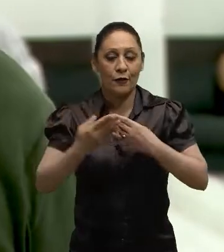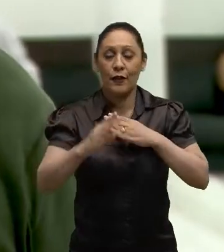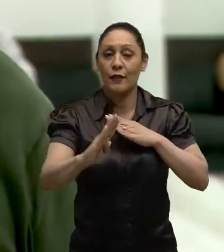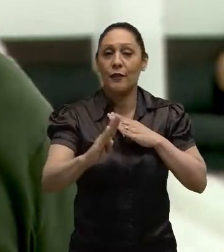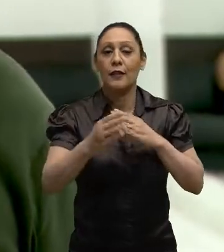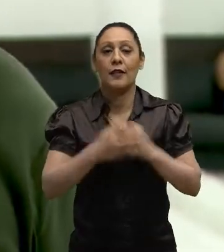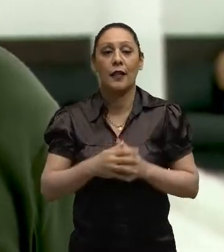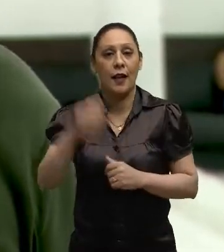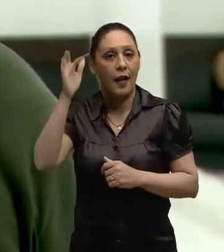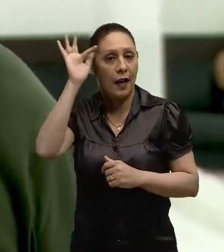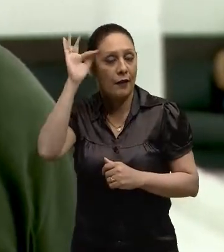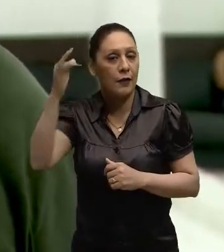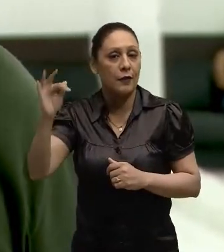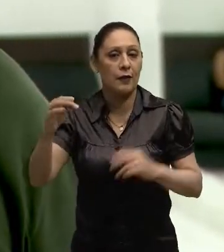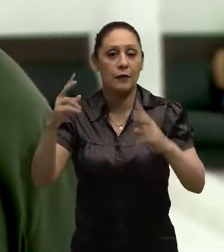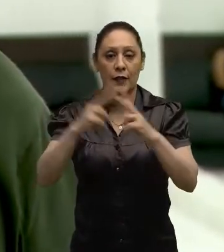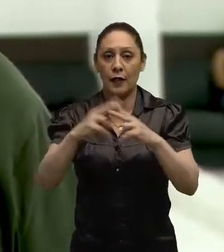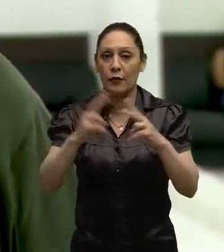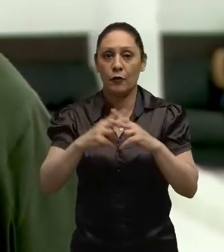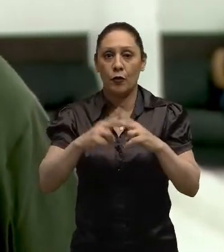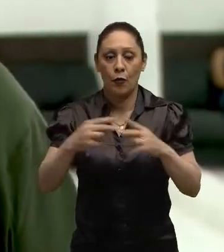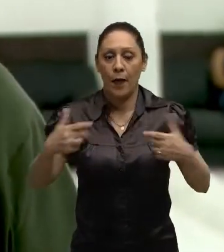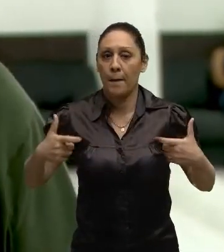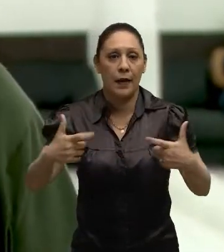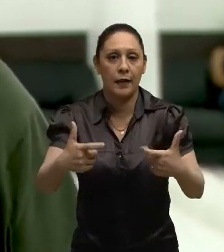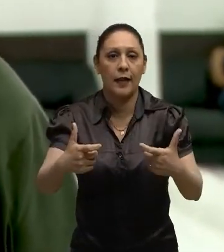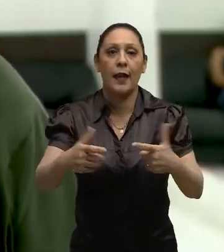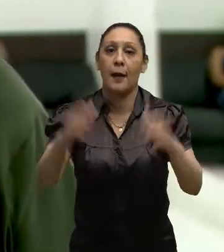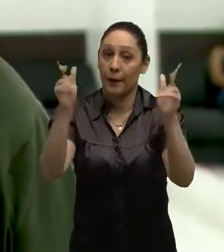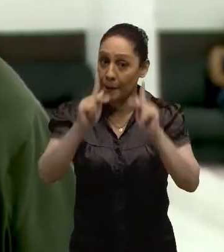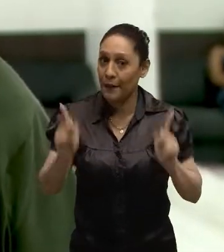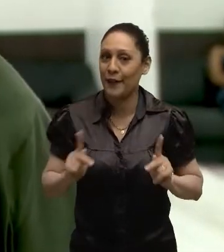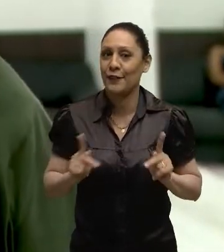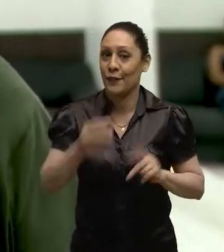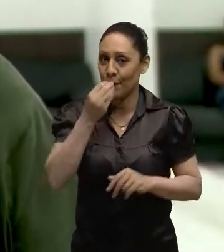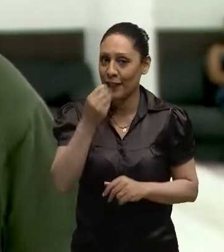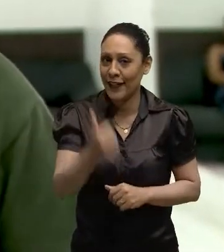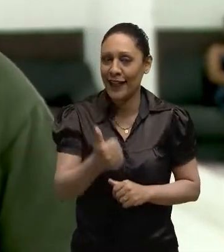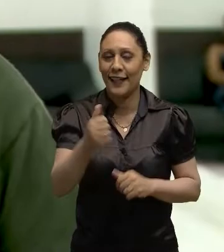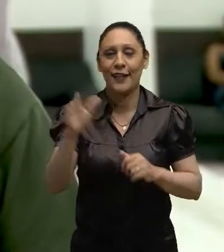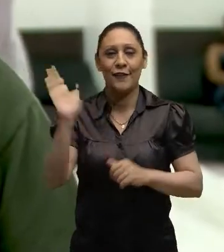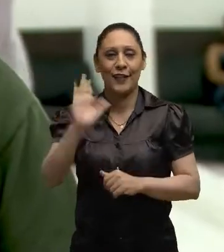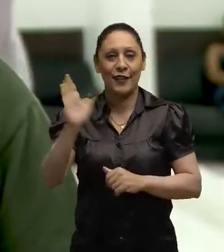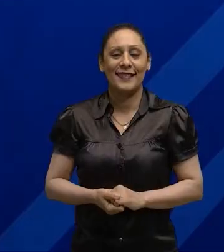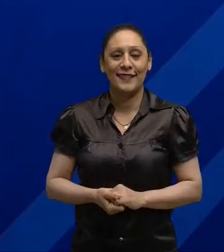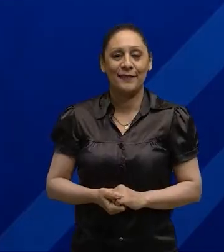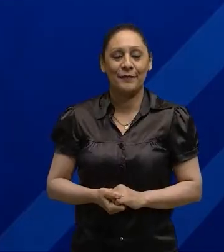a filosofia das lutas, ele não é para a guerra, ele é para a paz. Tá certo? Fique com Deus.